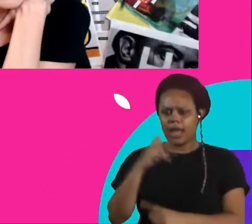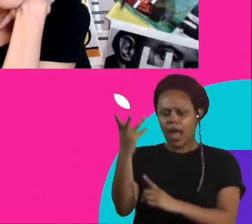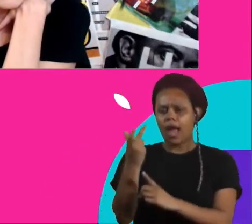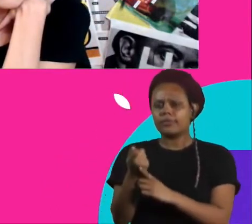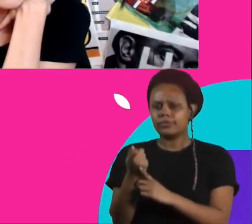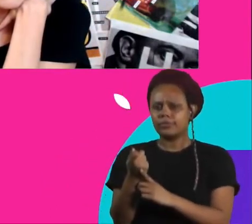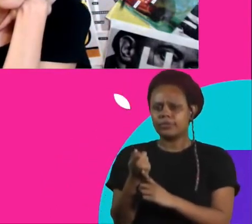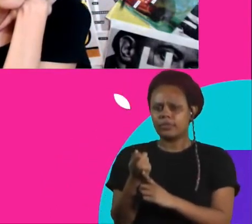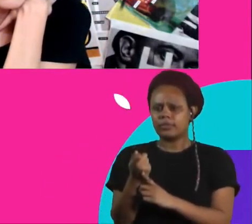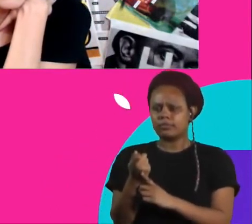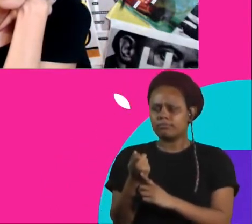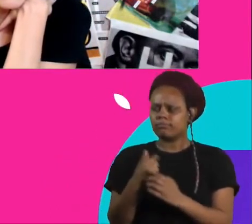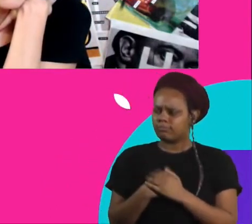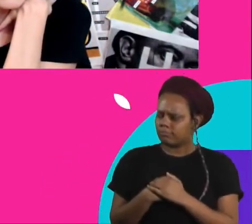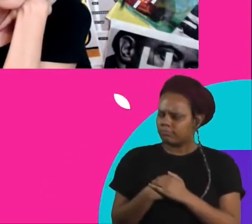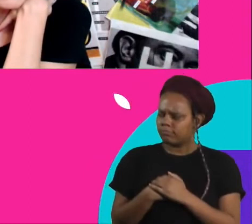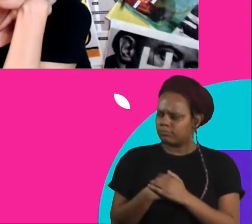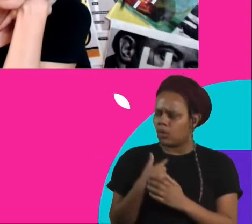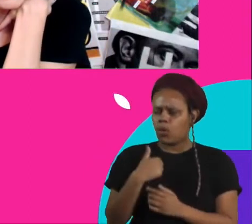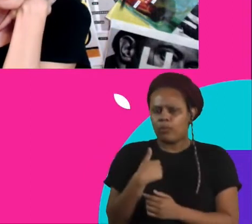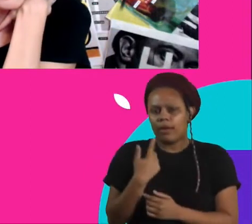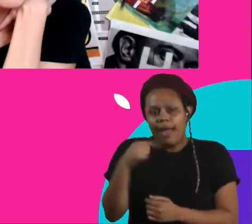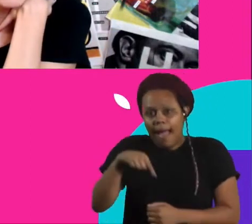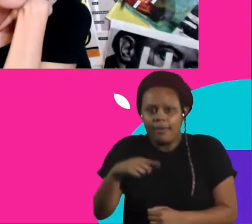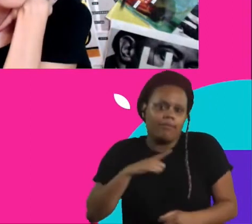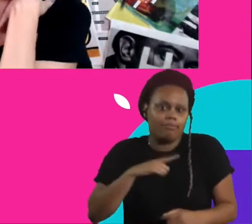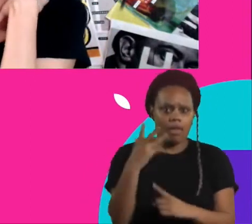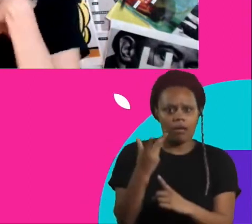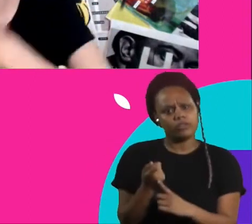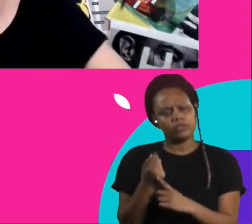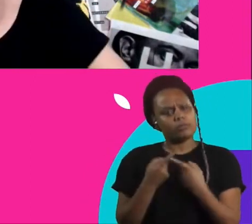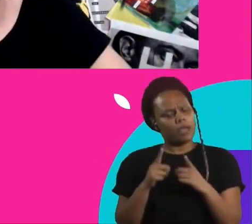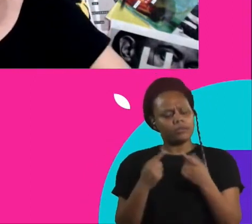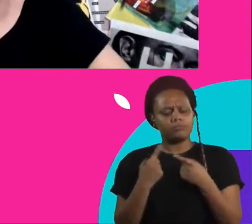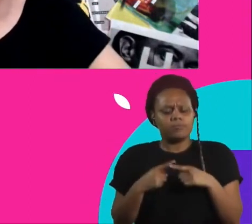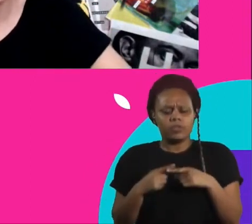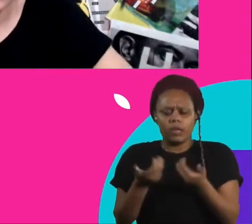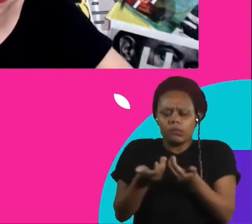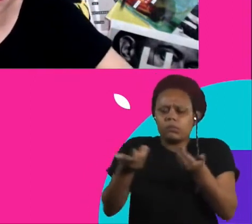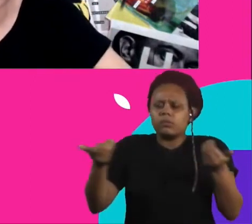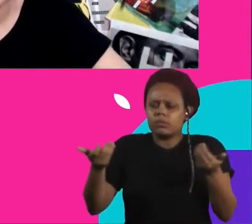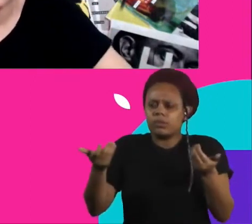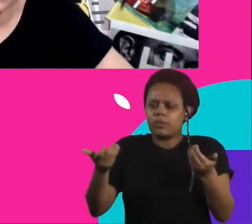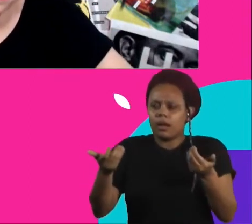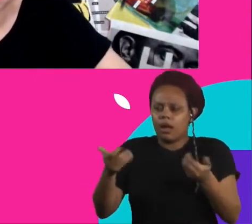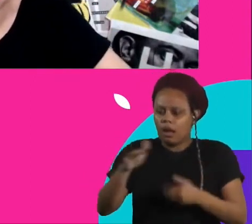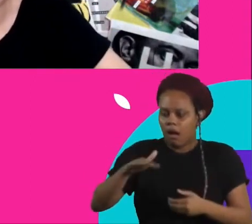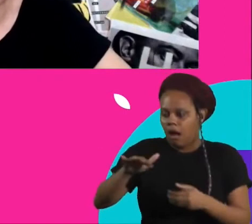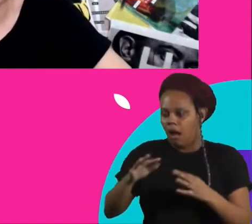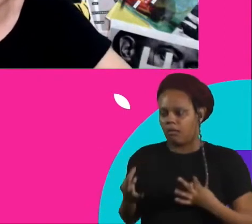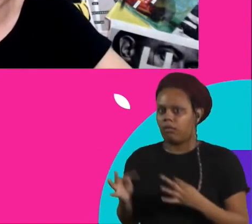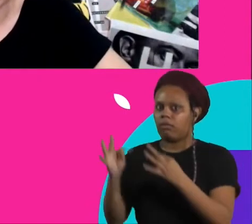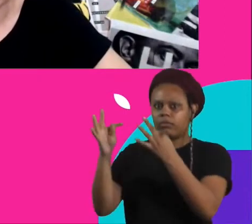artista, por que que a gente dissocia tanto essa coisa de arte, tecnologia? A gente não pode enxergar as coisas mais como